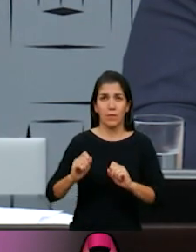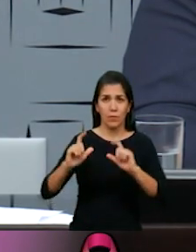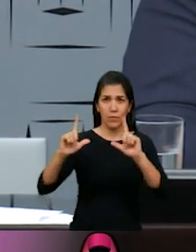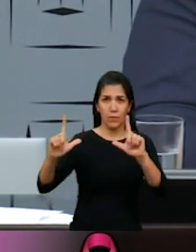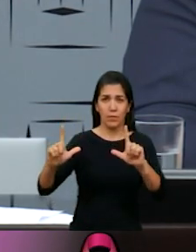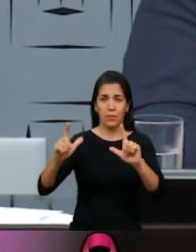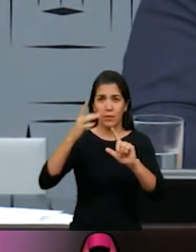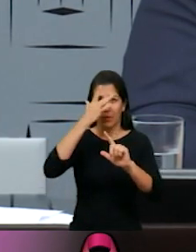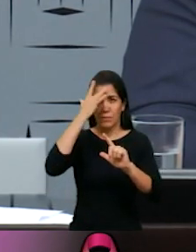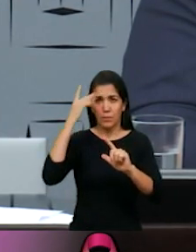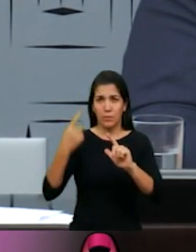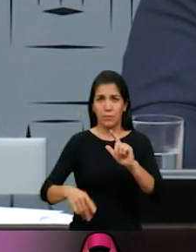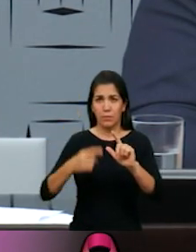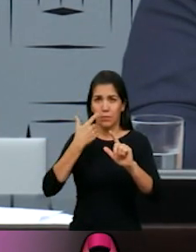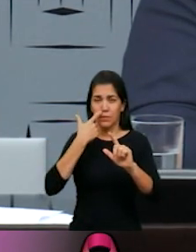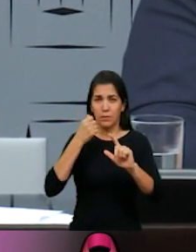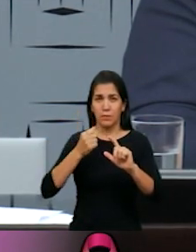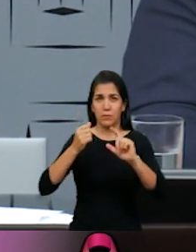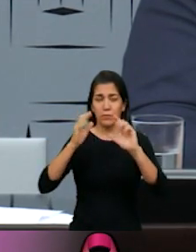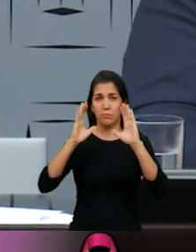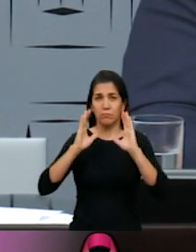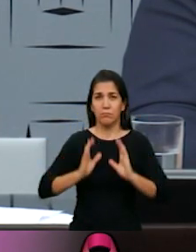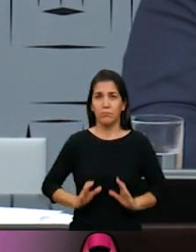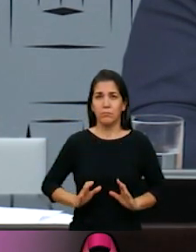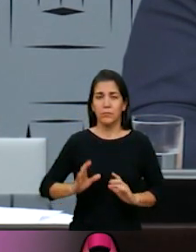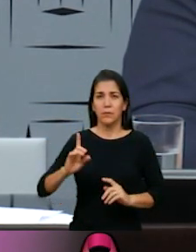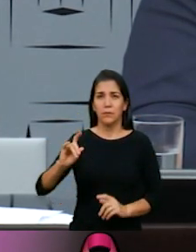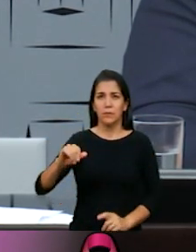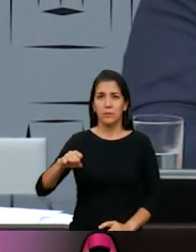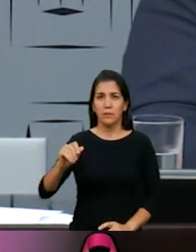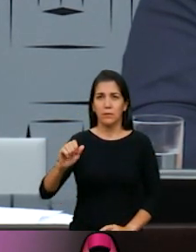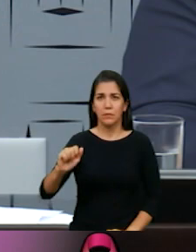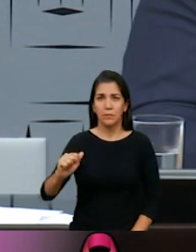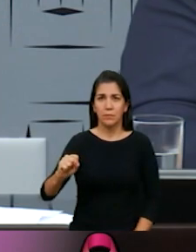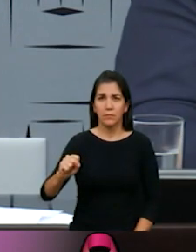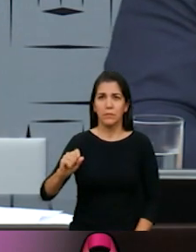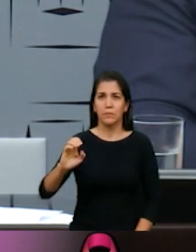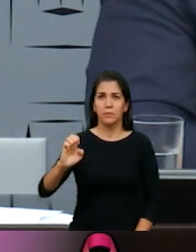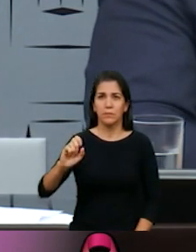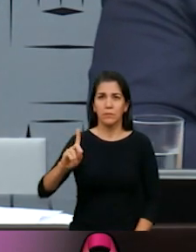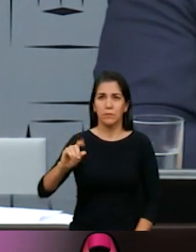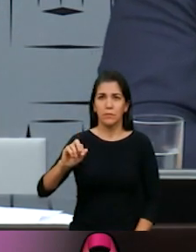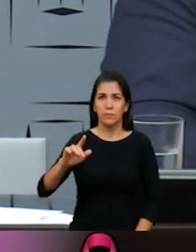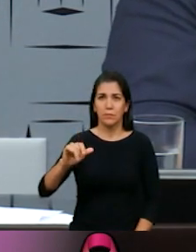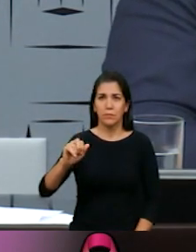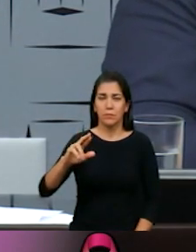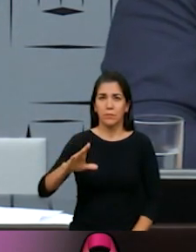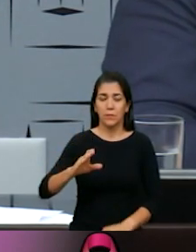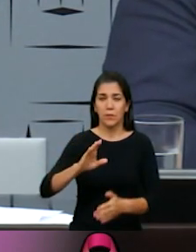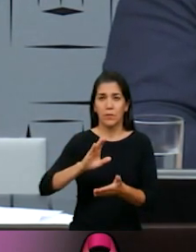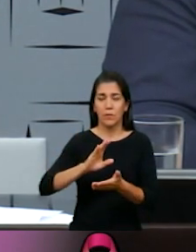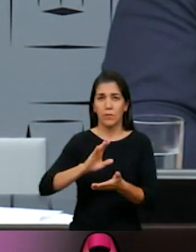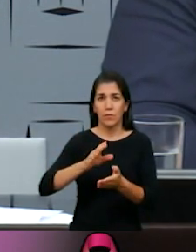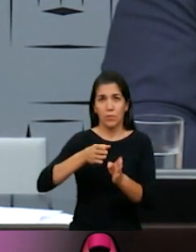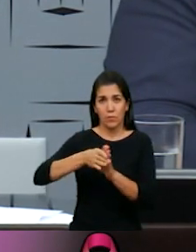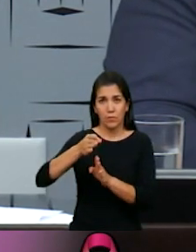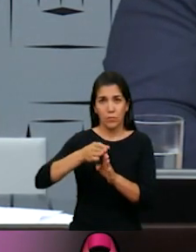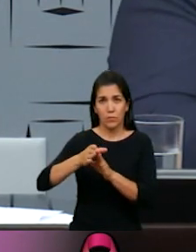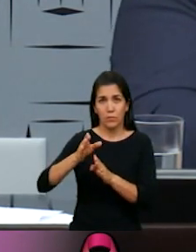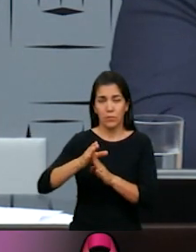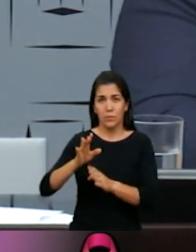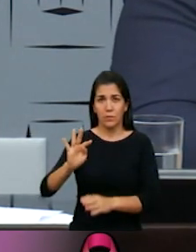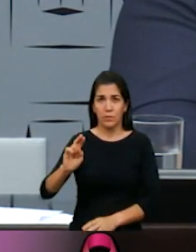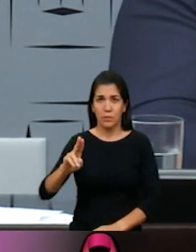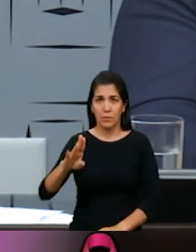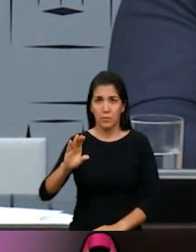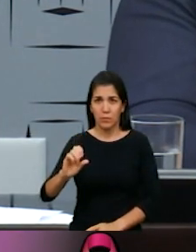de cidadão araçatubense ao Dr. Dimas Eduardo Ramalho, conselheiro do Tribunal de Contas do Estado de